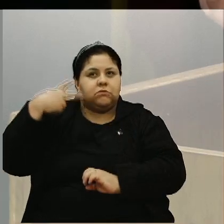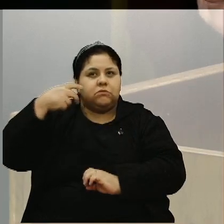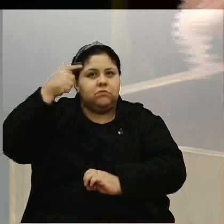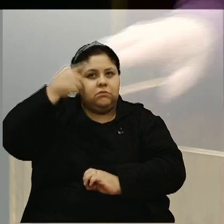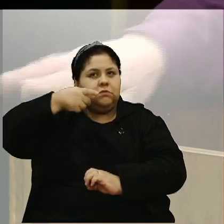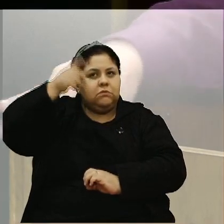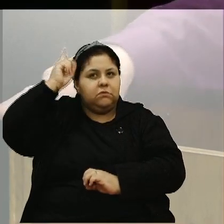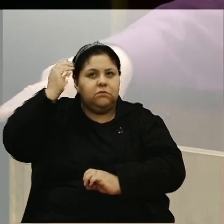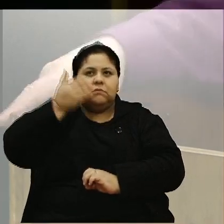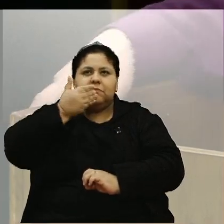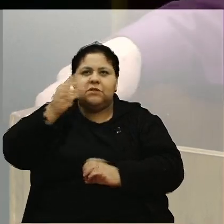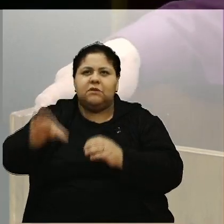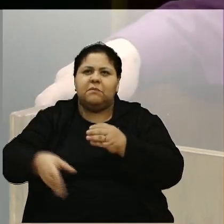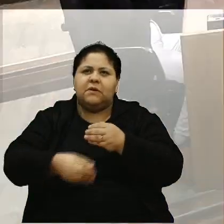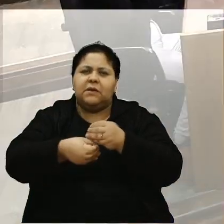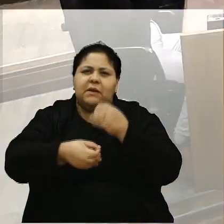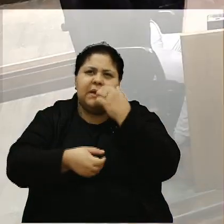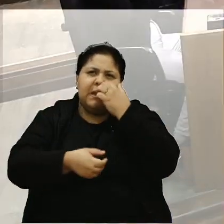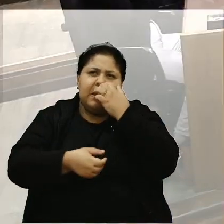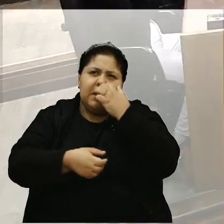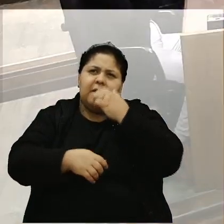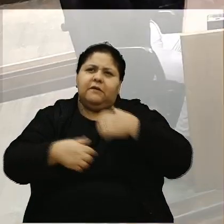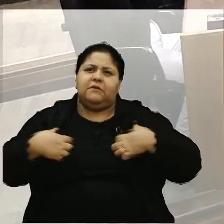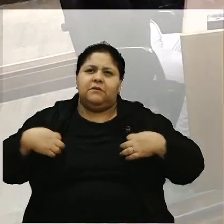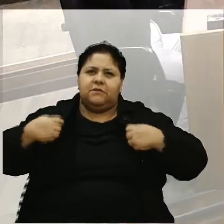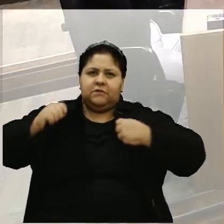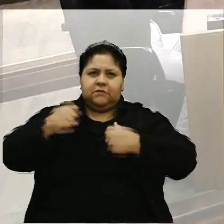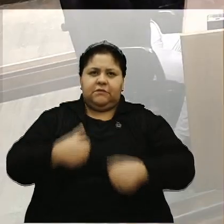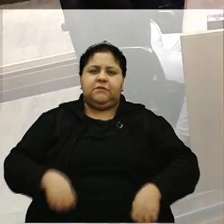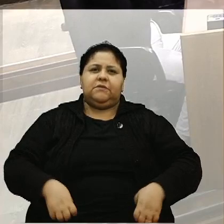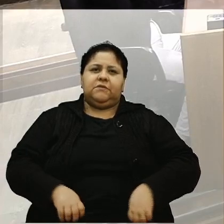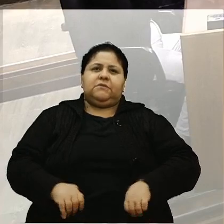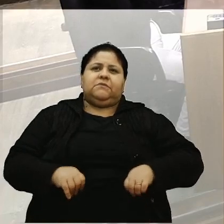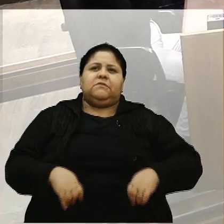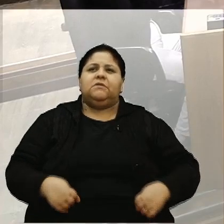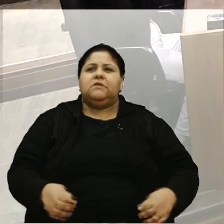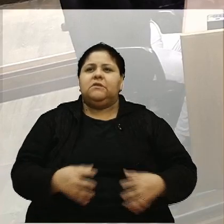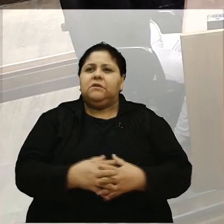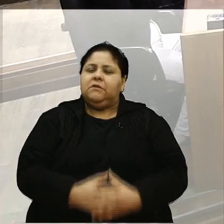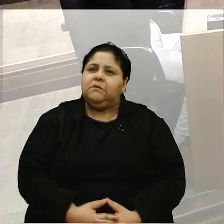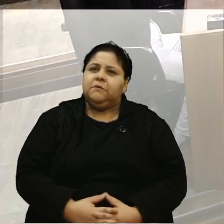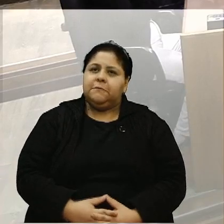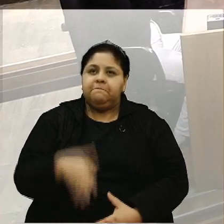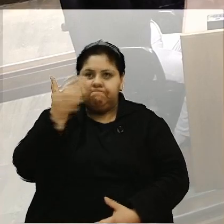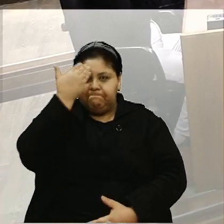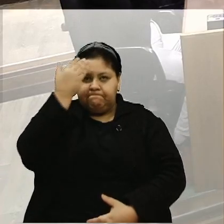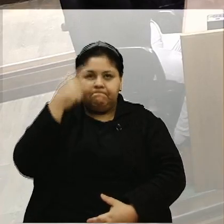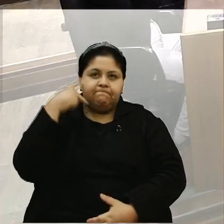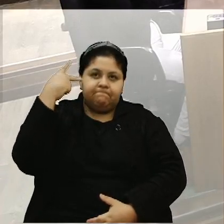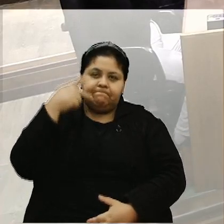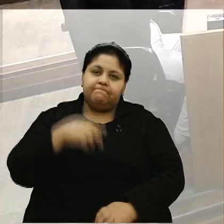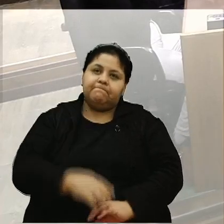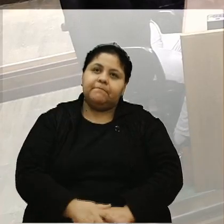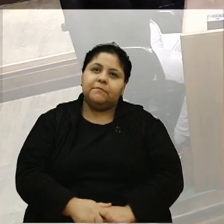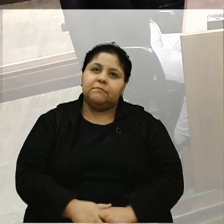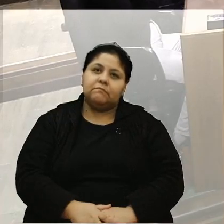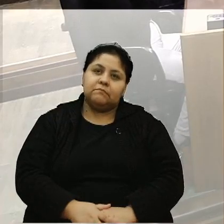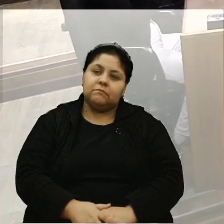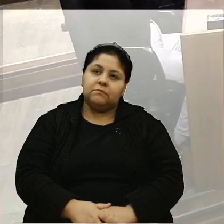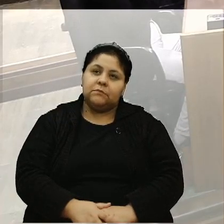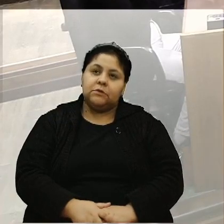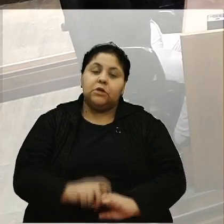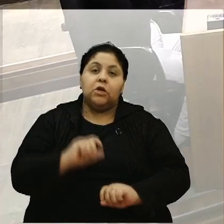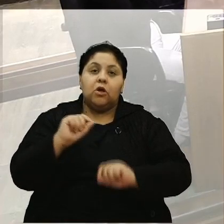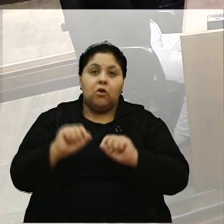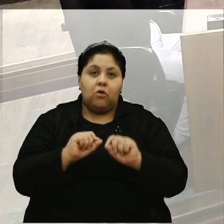parte, que depois eu vou entrar no outro. Obrigado, vereador. Olha, assim como o